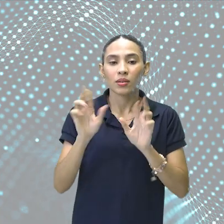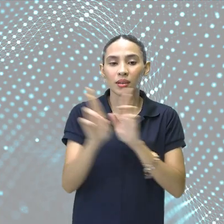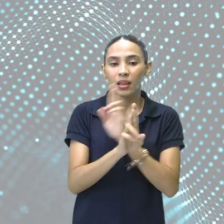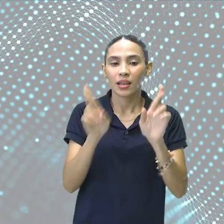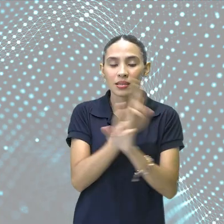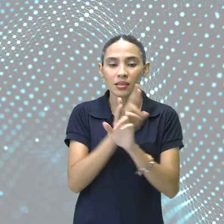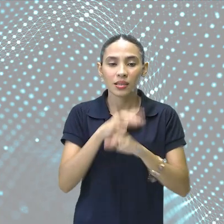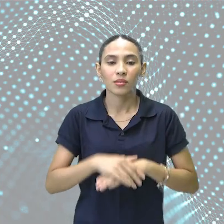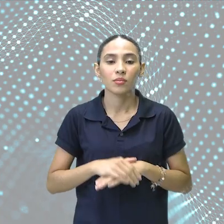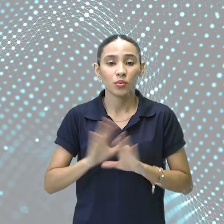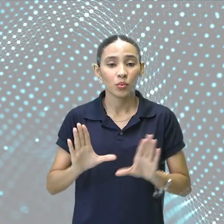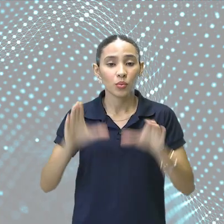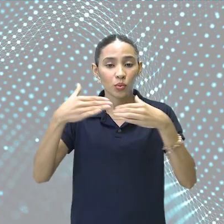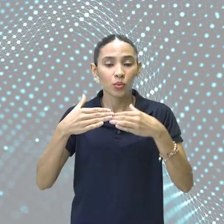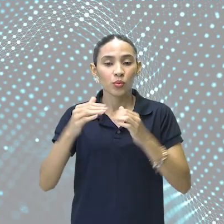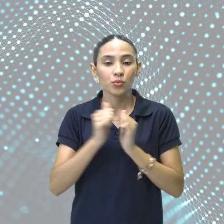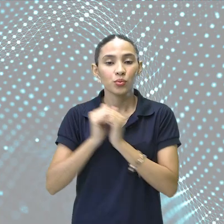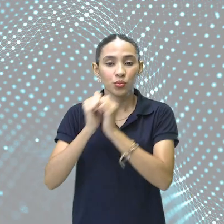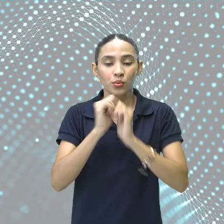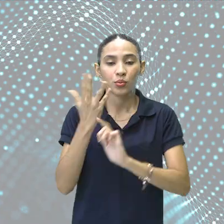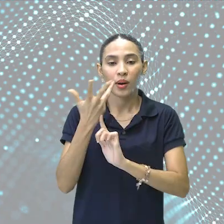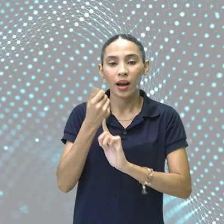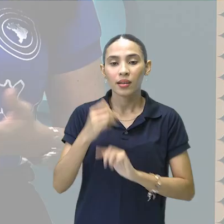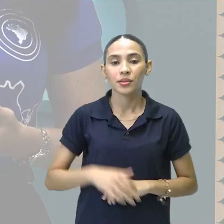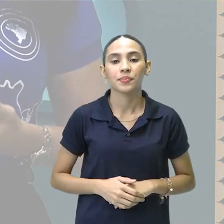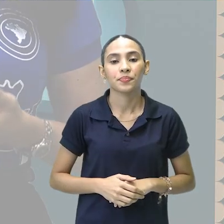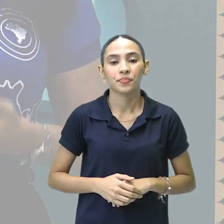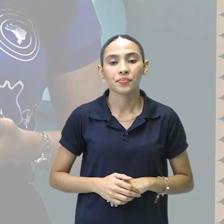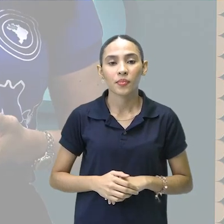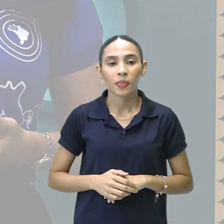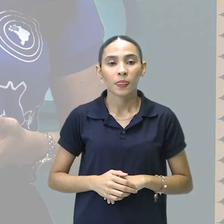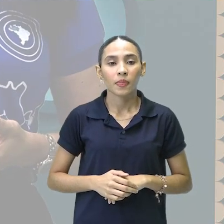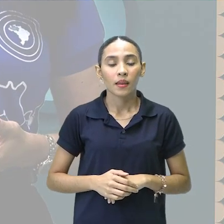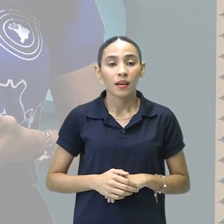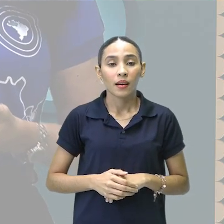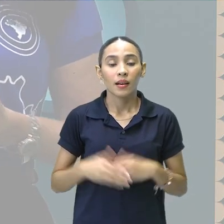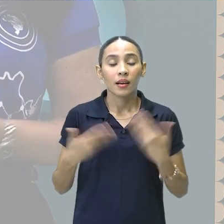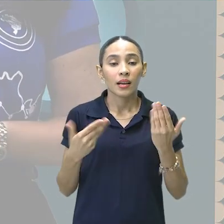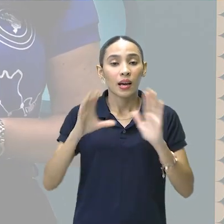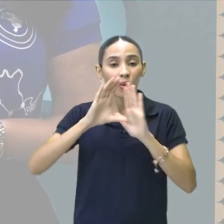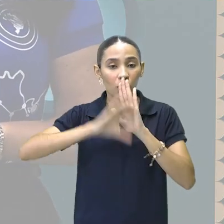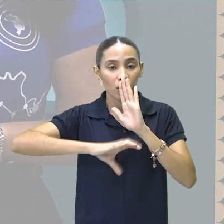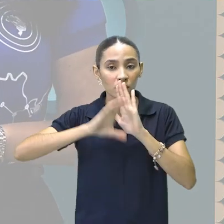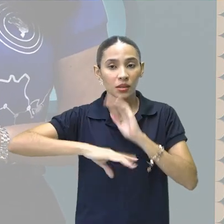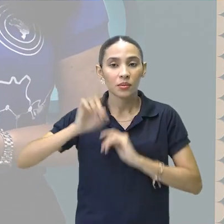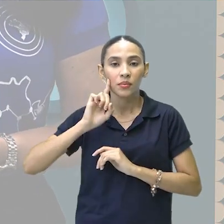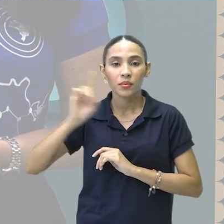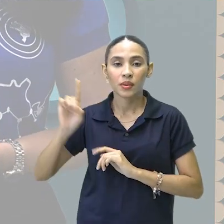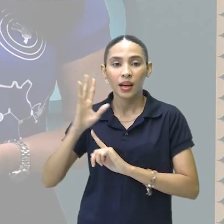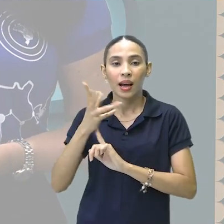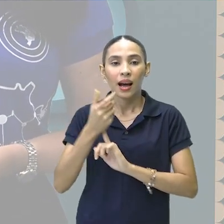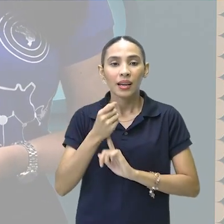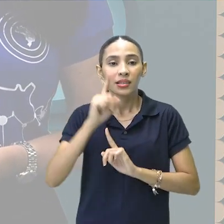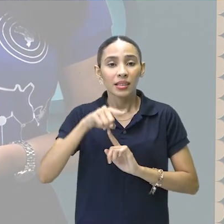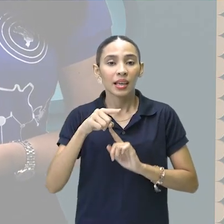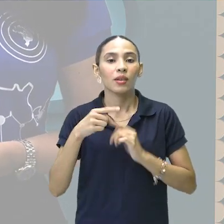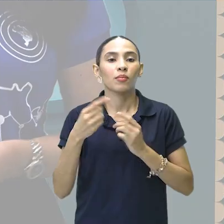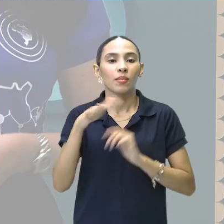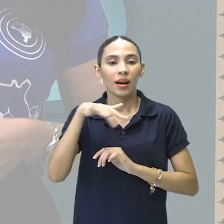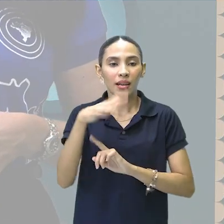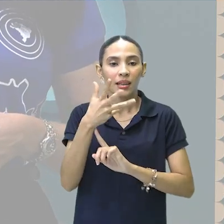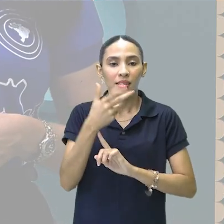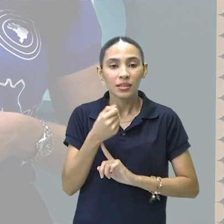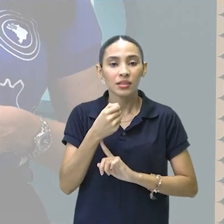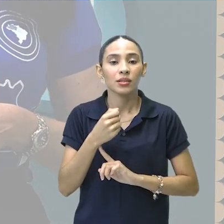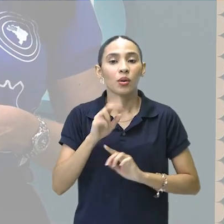relação do público com a arte. Vamos conceituar a arte digital, que é um trabalho artístico que